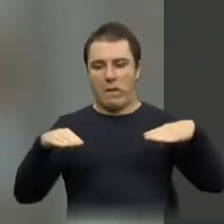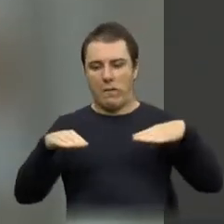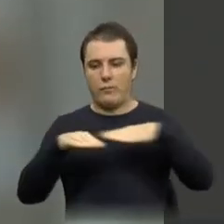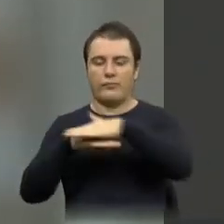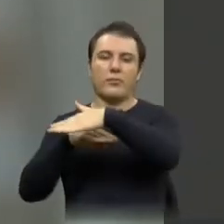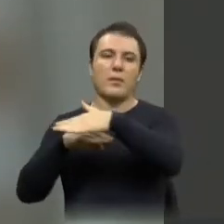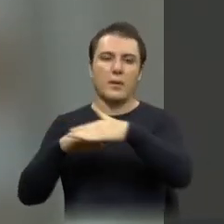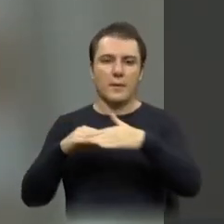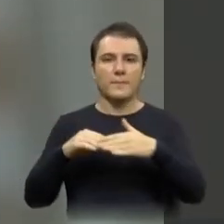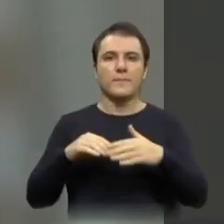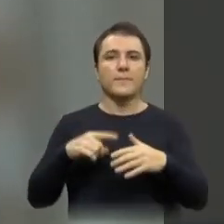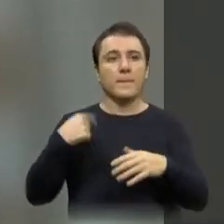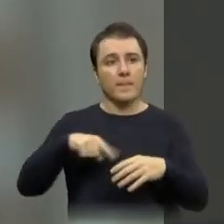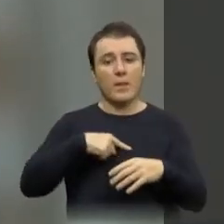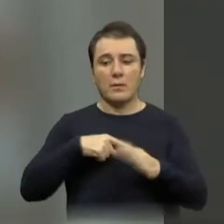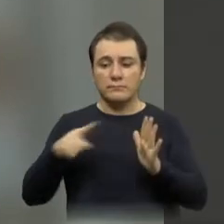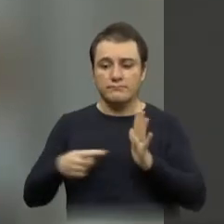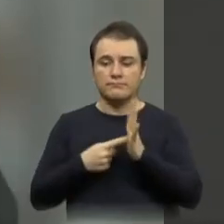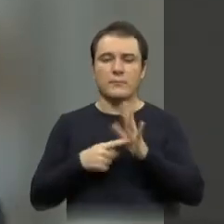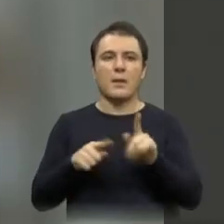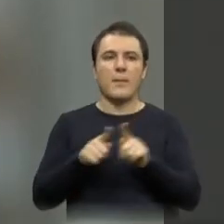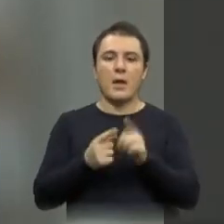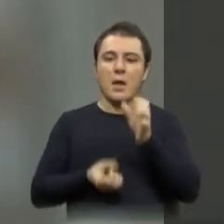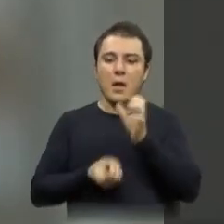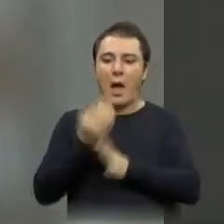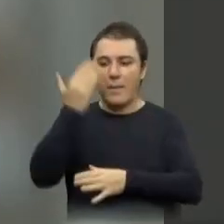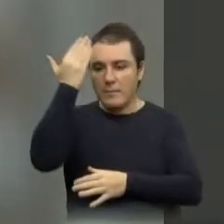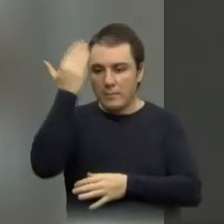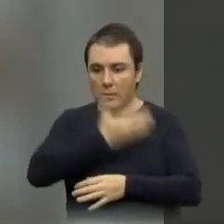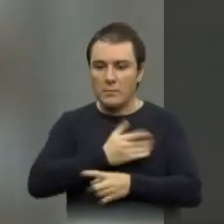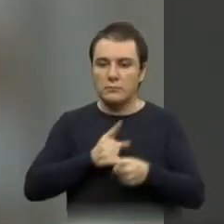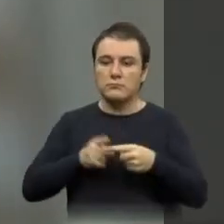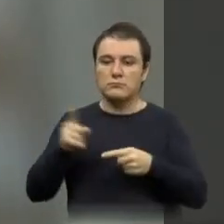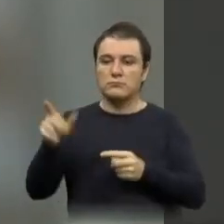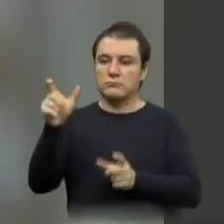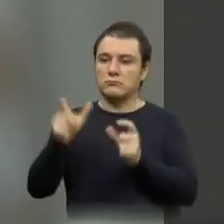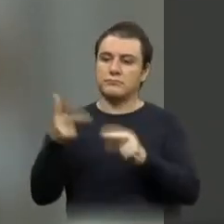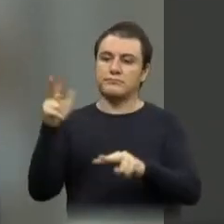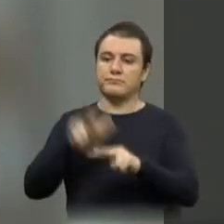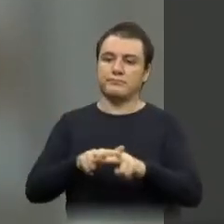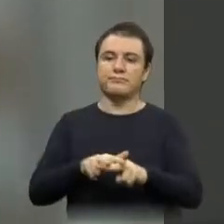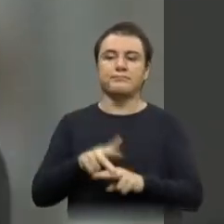gente denuncie e crie provas para que essas pessoas consigam ser presas,